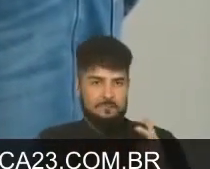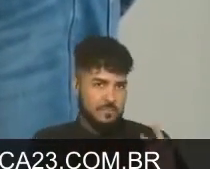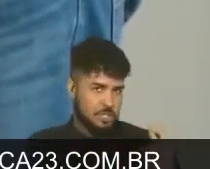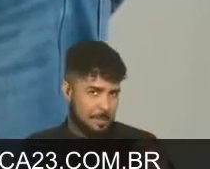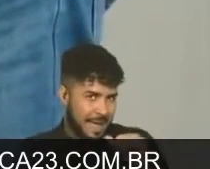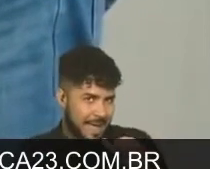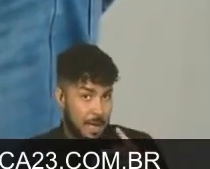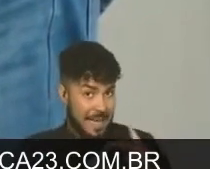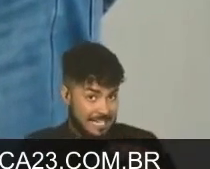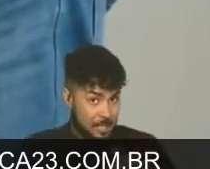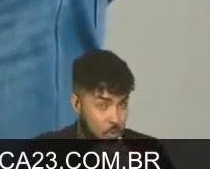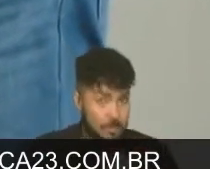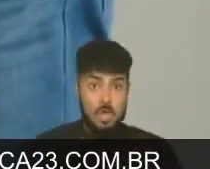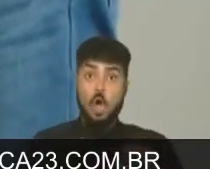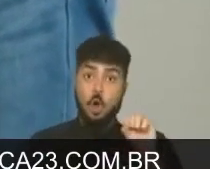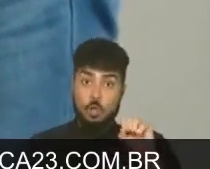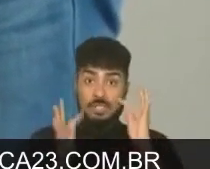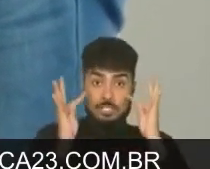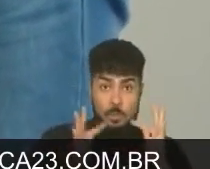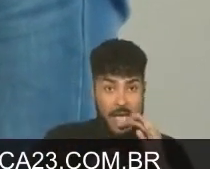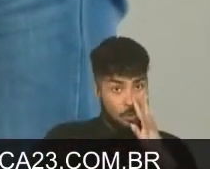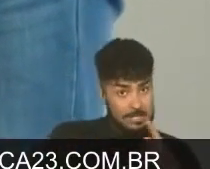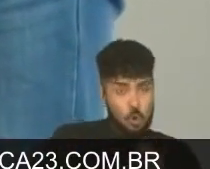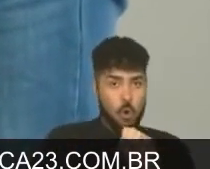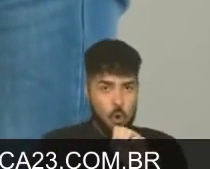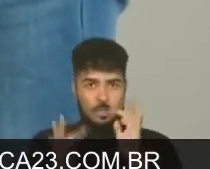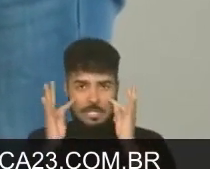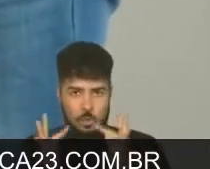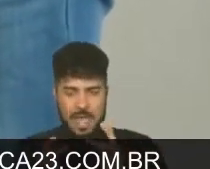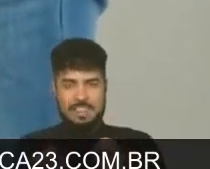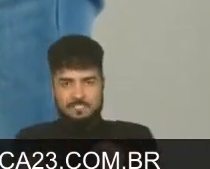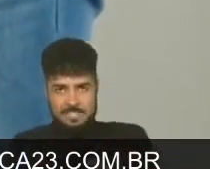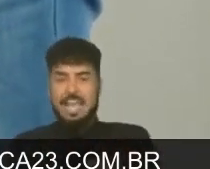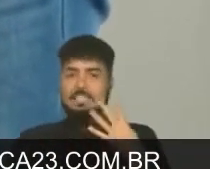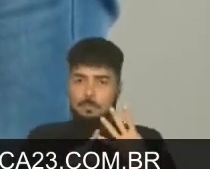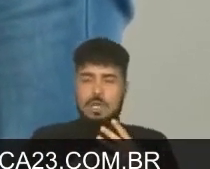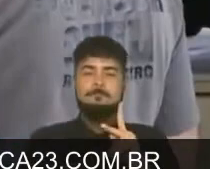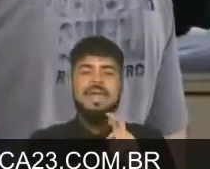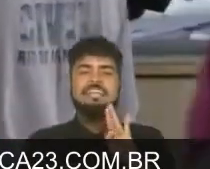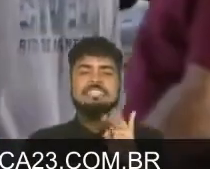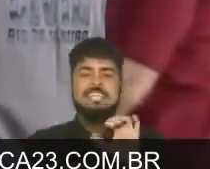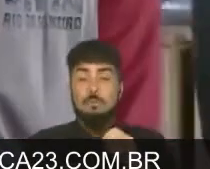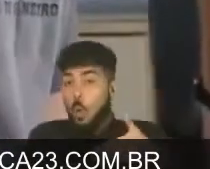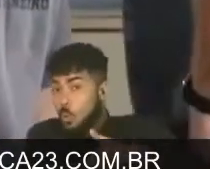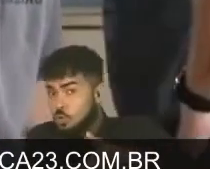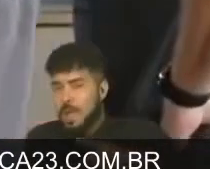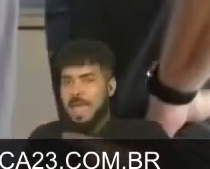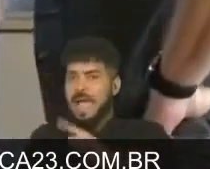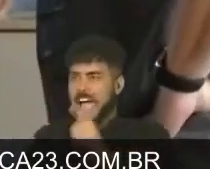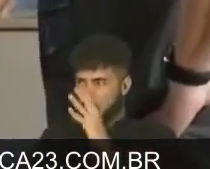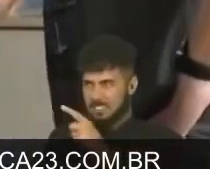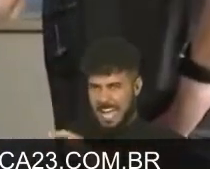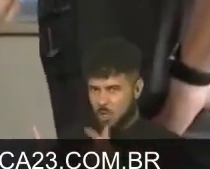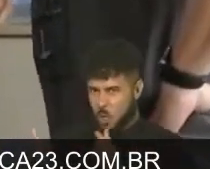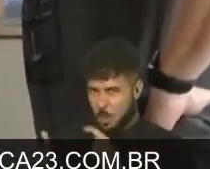8 testemunhas de acusação e 8 de defesa. Em seguida, será aberto espaço para esclarecimentos da perícia. E por último, o depoimento do acusado, que